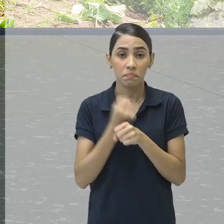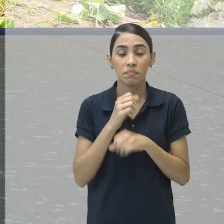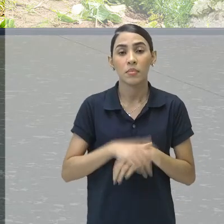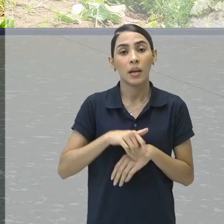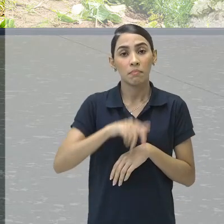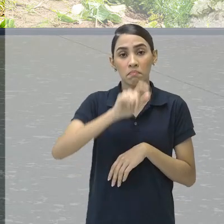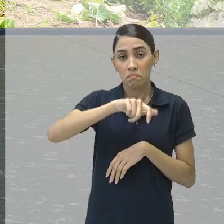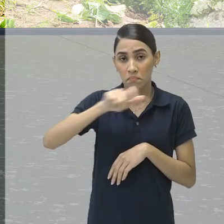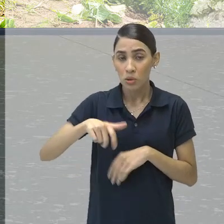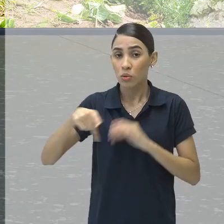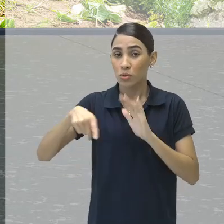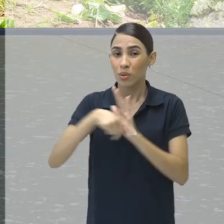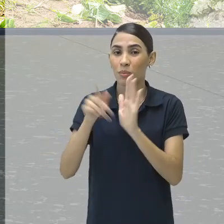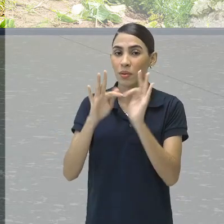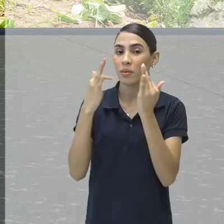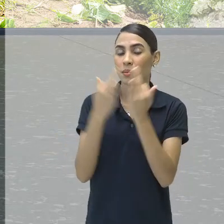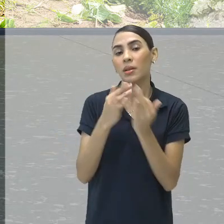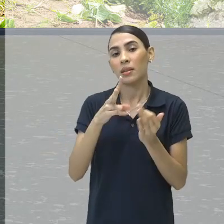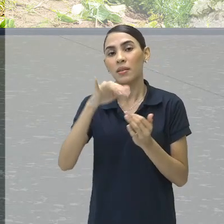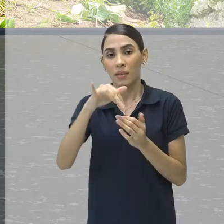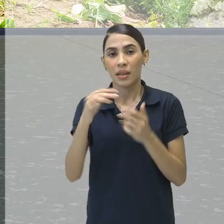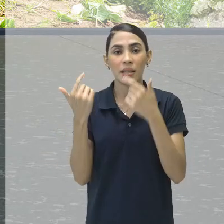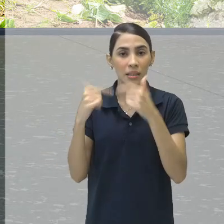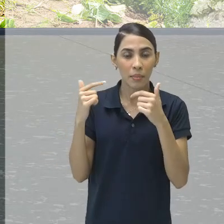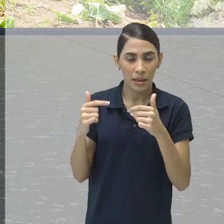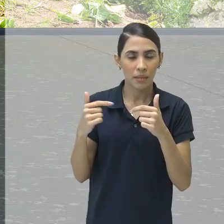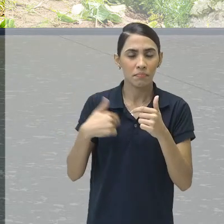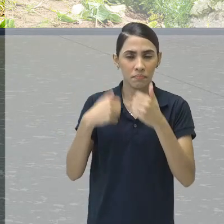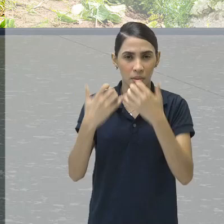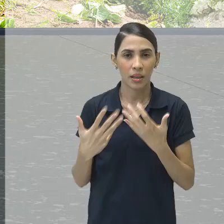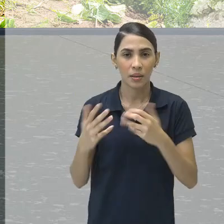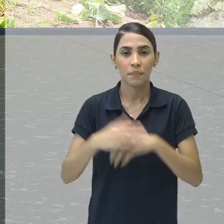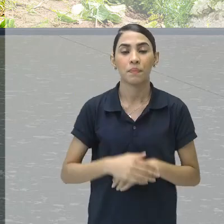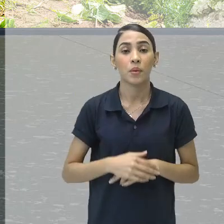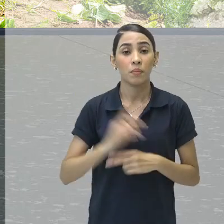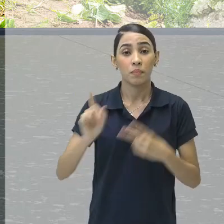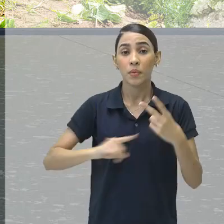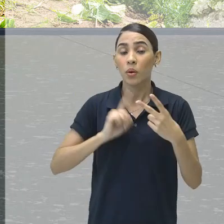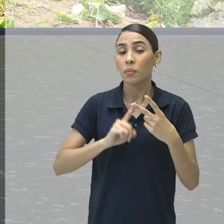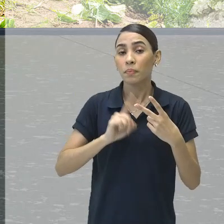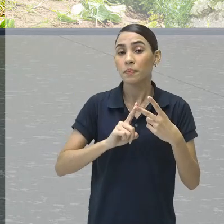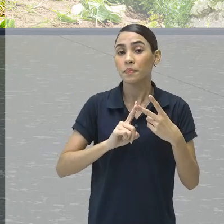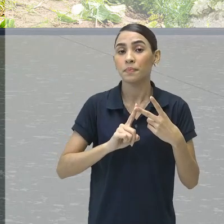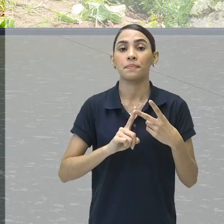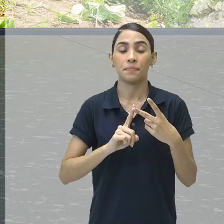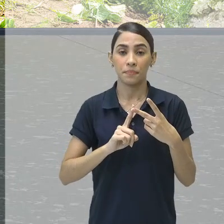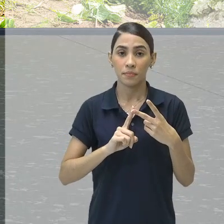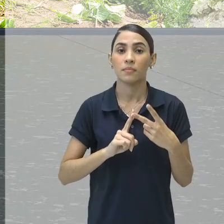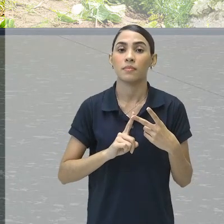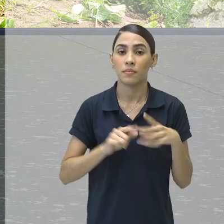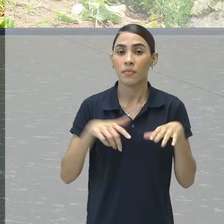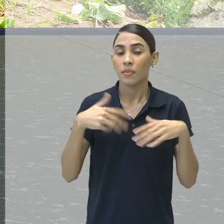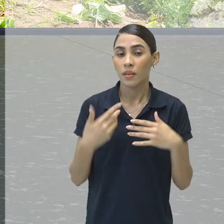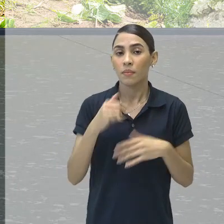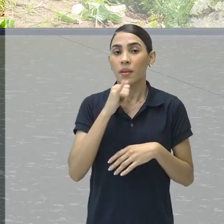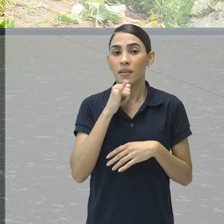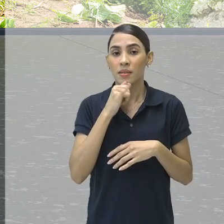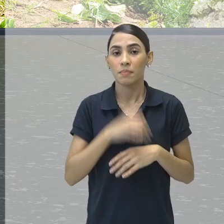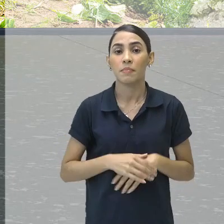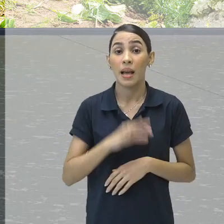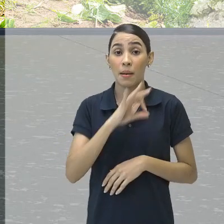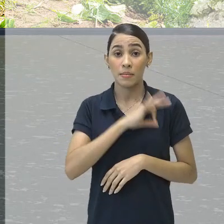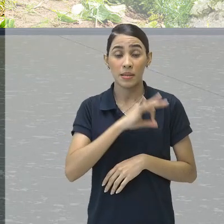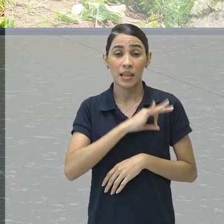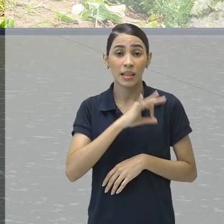as pessoas da família que irão trabalhar, e eu já pontuei isso para vocês. Uma outra questão que a gente tem é parte ali da